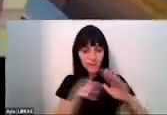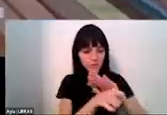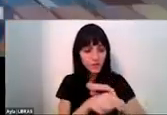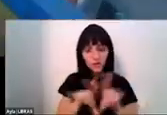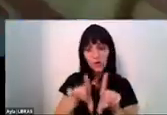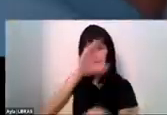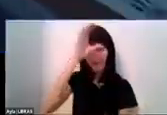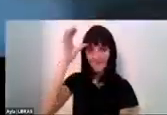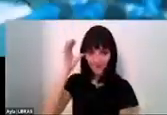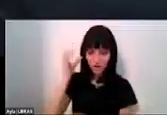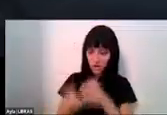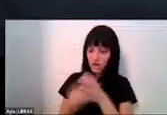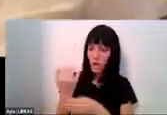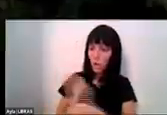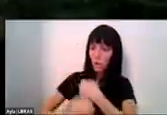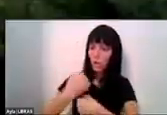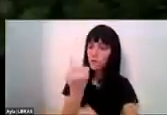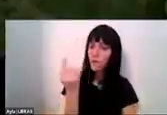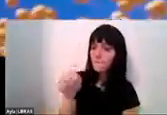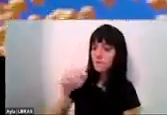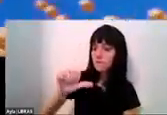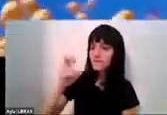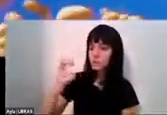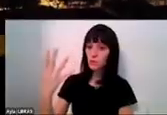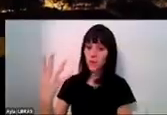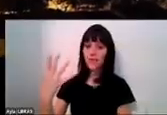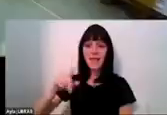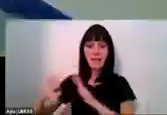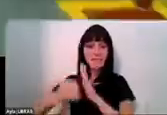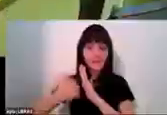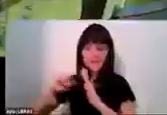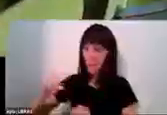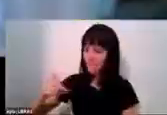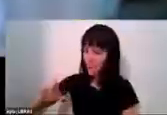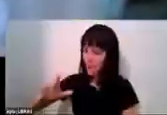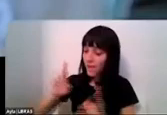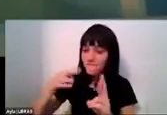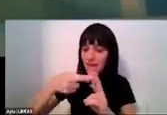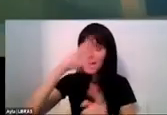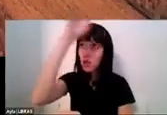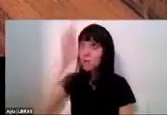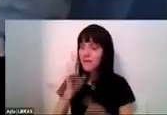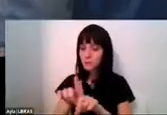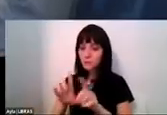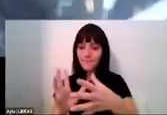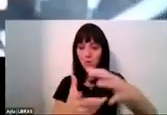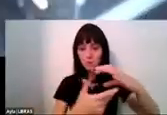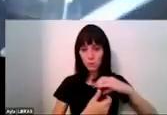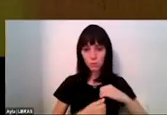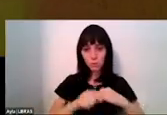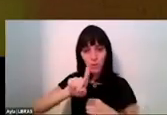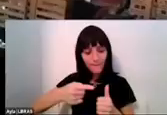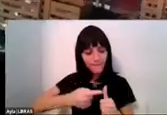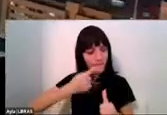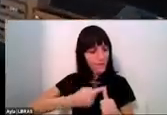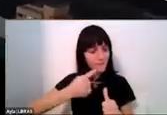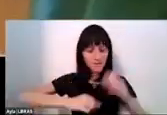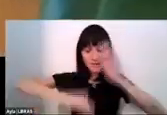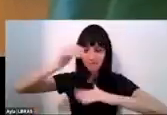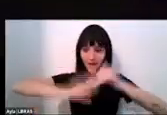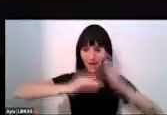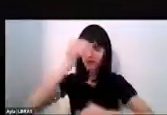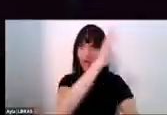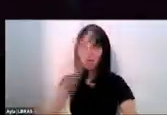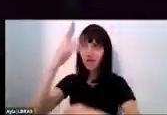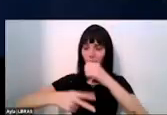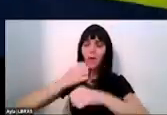Paraná. Estratégico para a companhia, vital para o Estado. Que desde 2019 atraiu 120 bilhões de reais em investimentos. Para